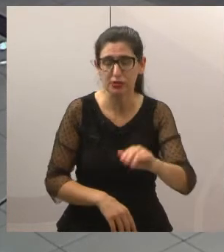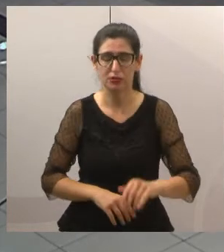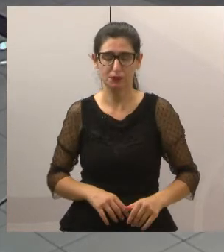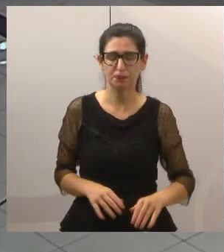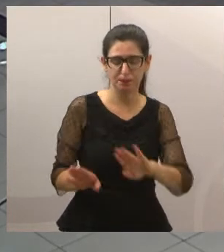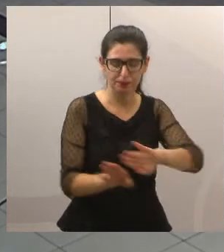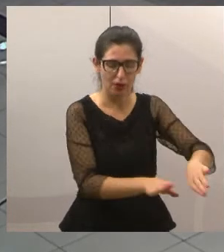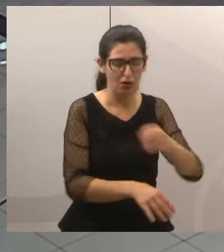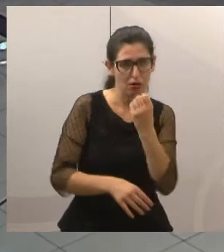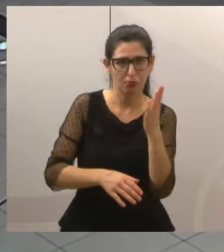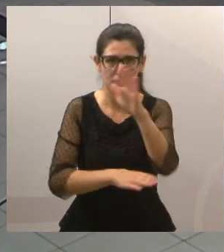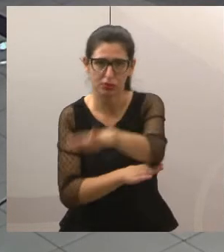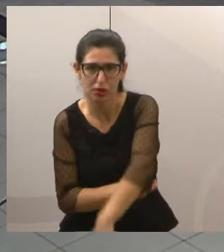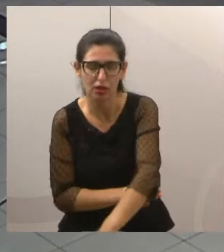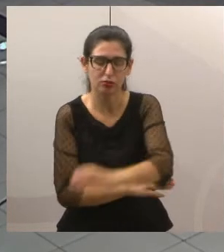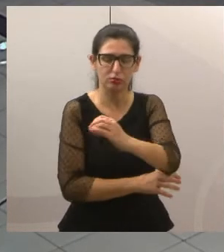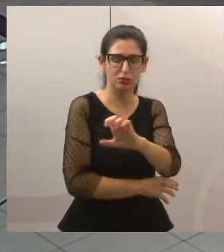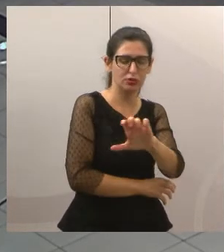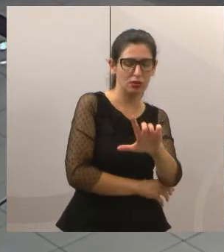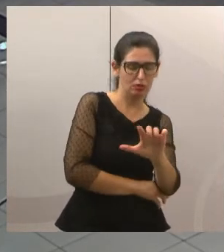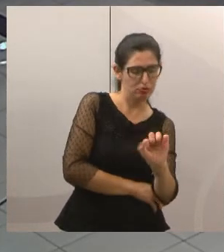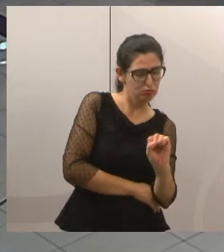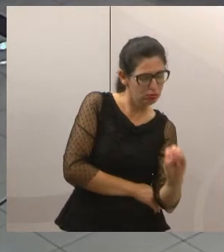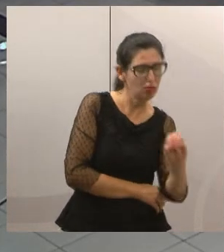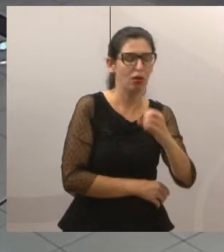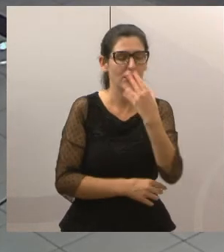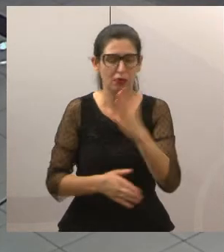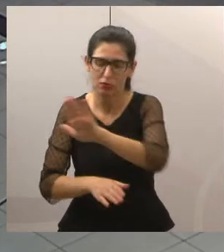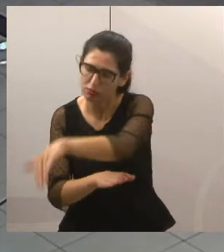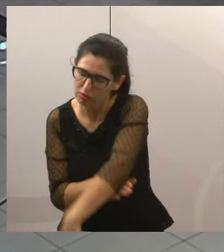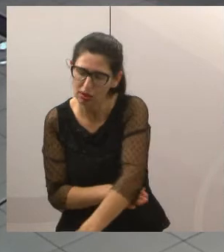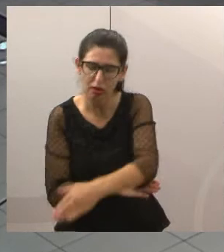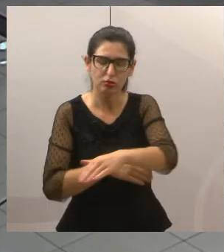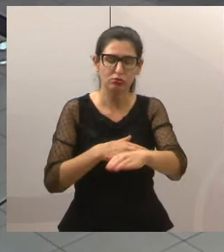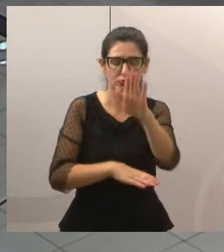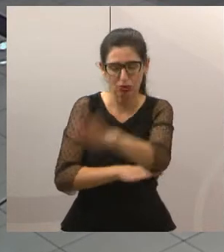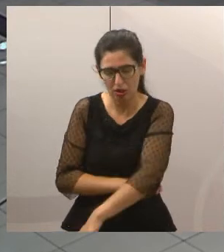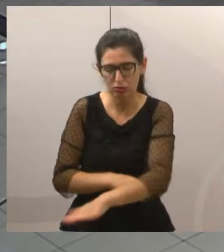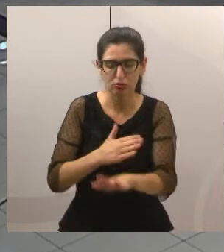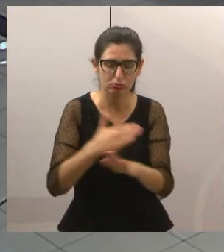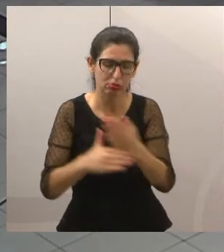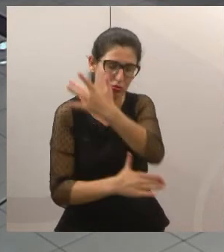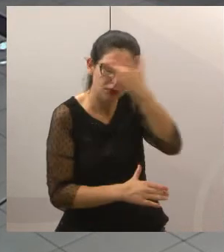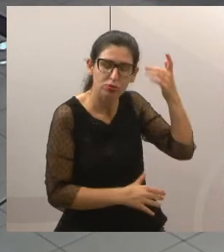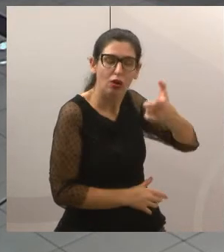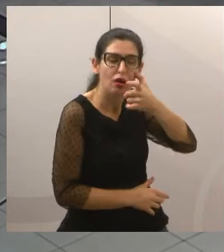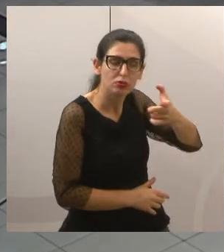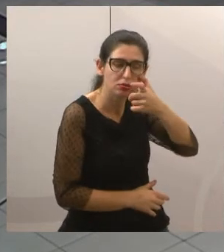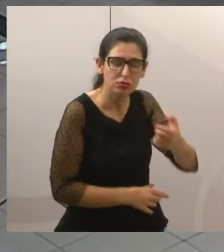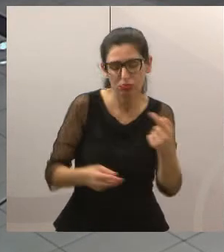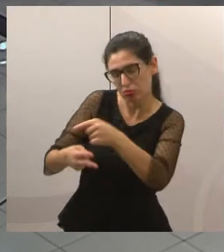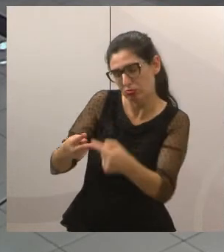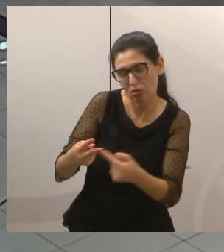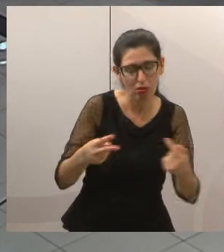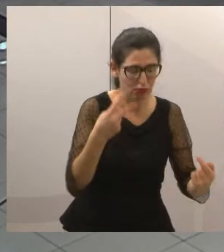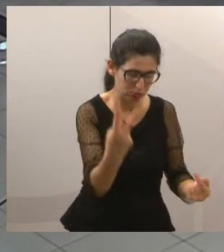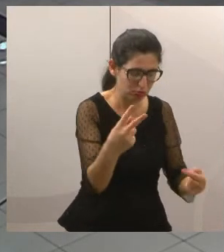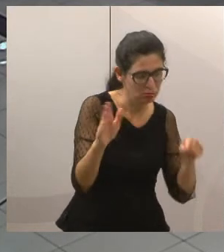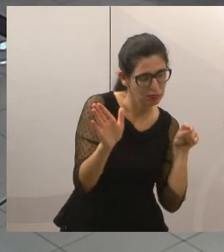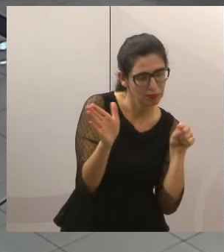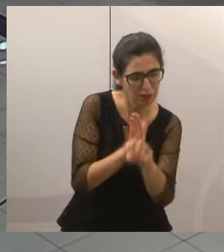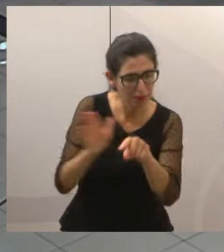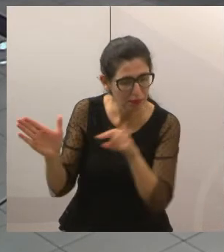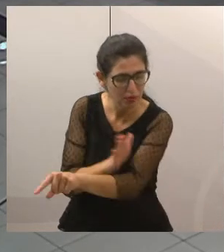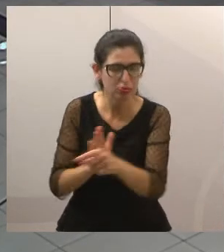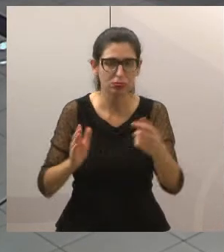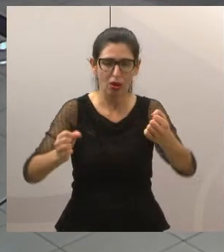Boa tarde, Celso. Boa tarde a todos que nos assistem. Eu gostaria de fazer só 2 perguntas. Com relação às